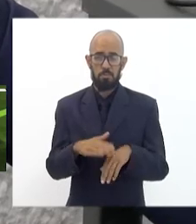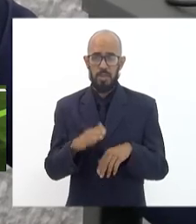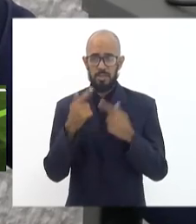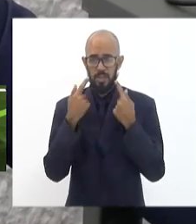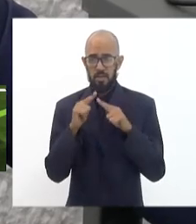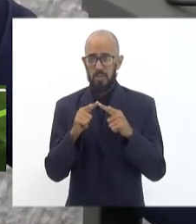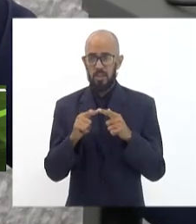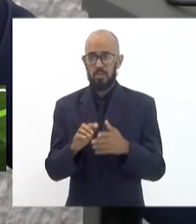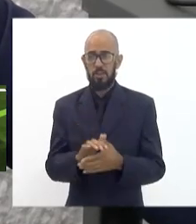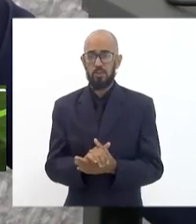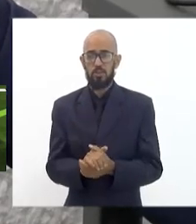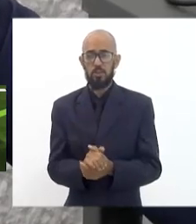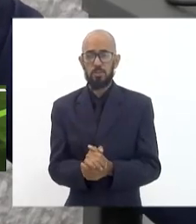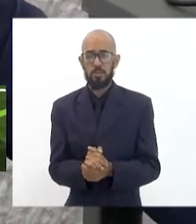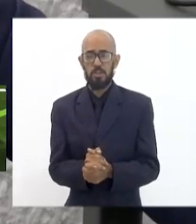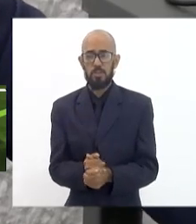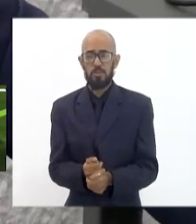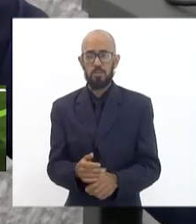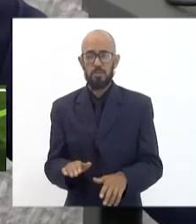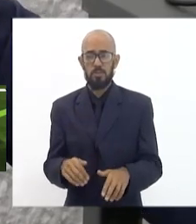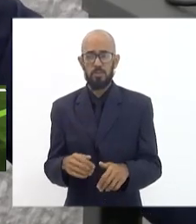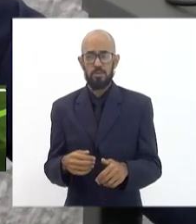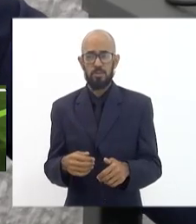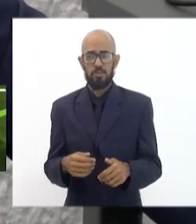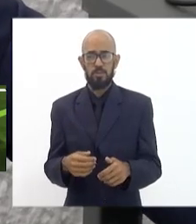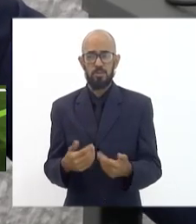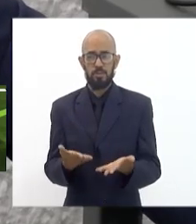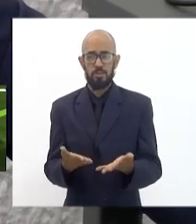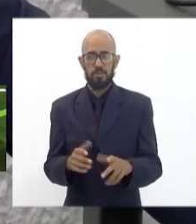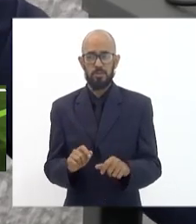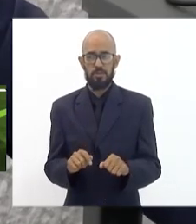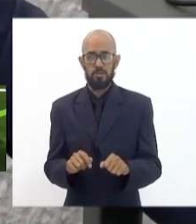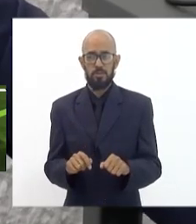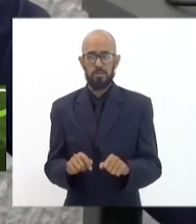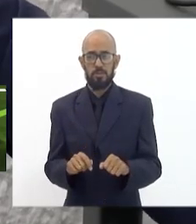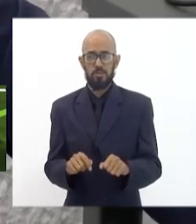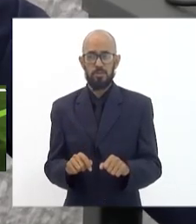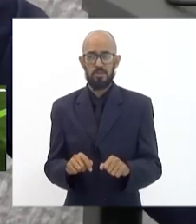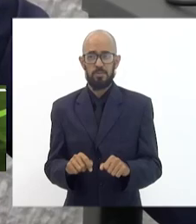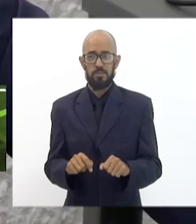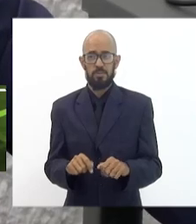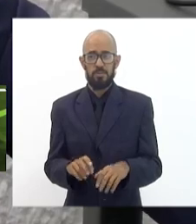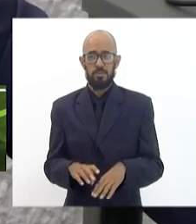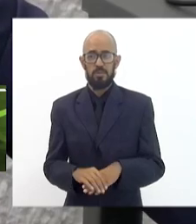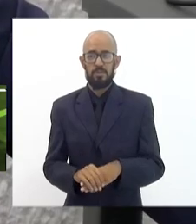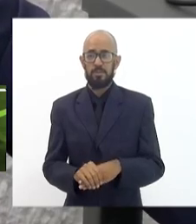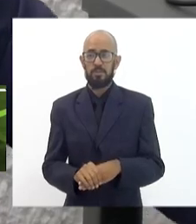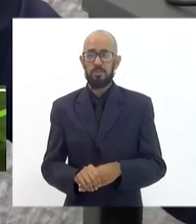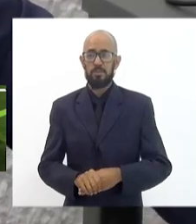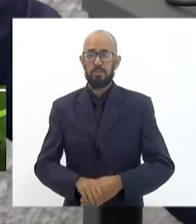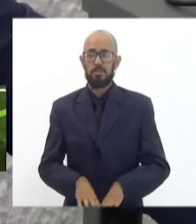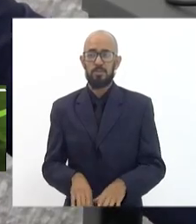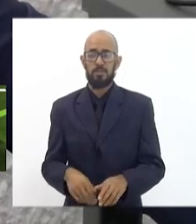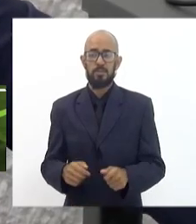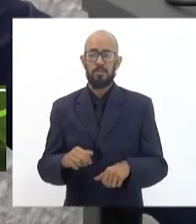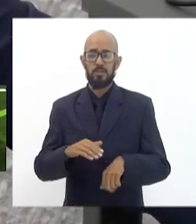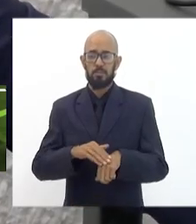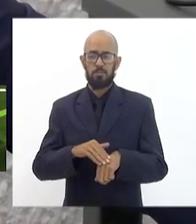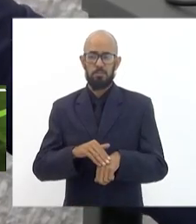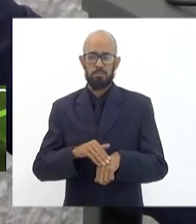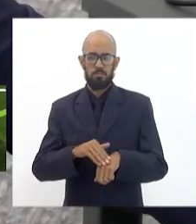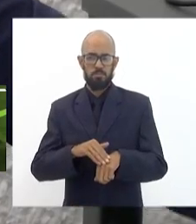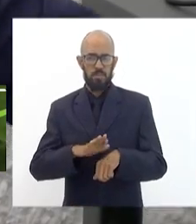mais mas temos um texto dos equipamentos que nós mandamos o primeiro dia de continua lá ainda ele vai ficar por mais